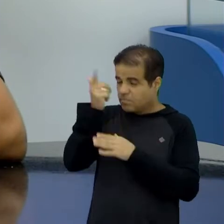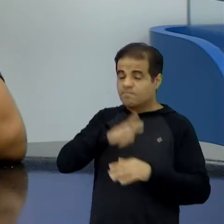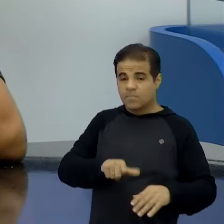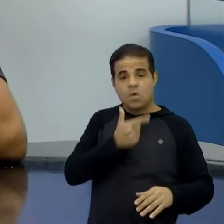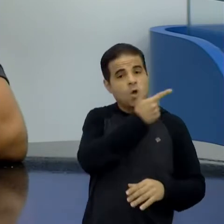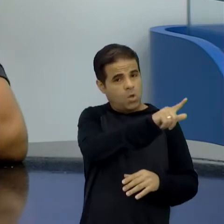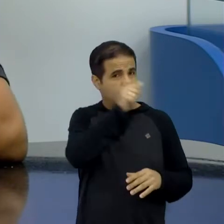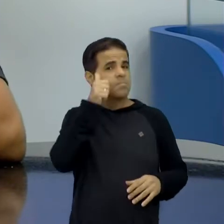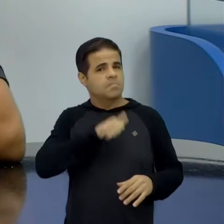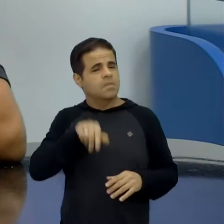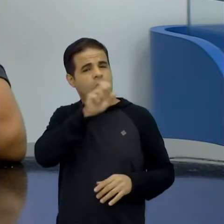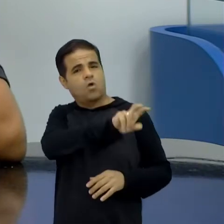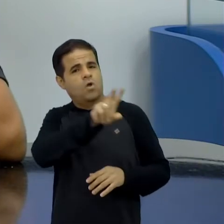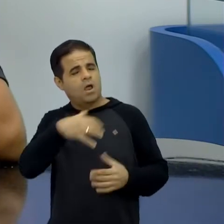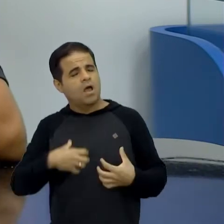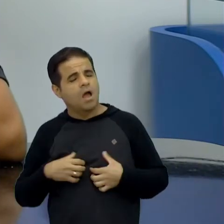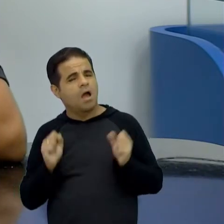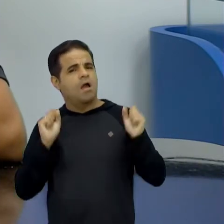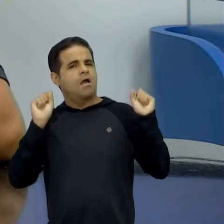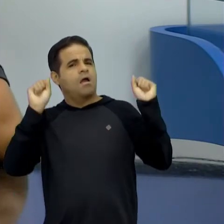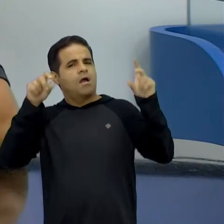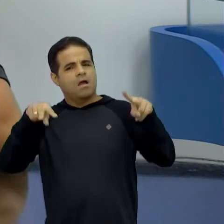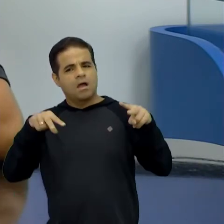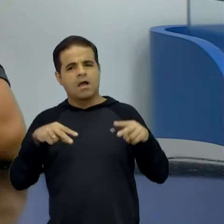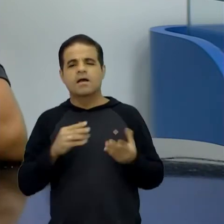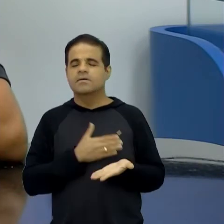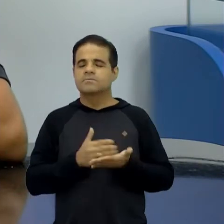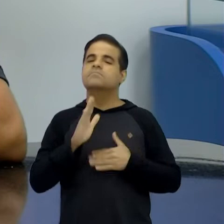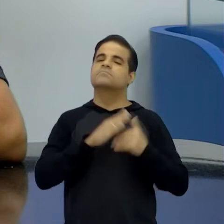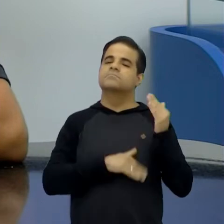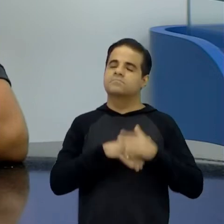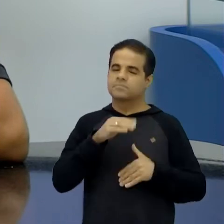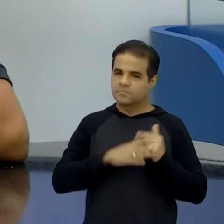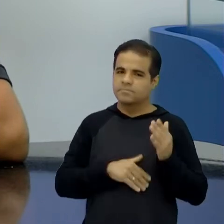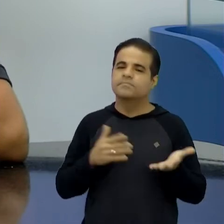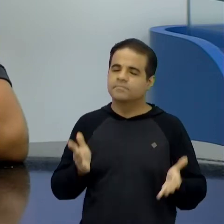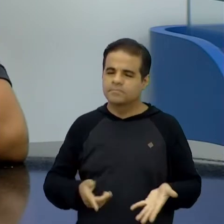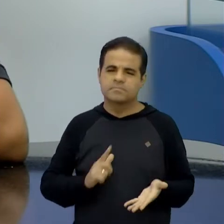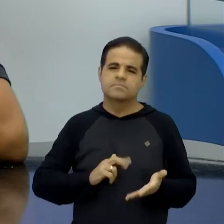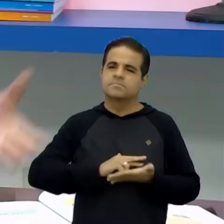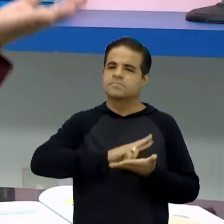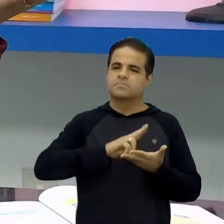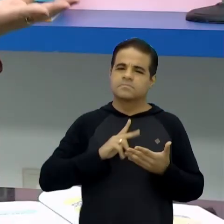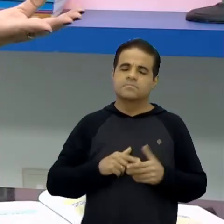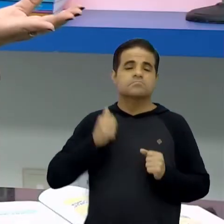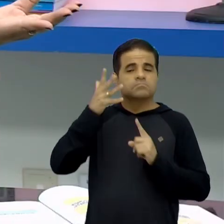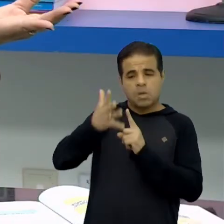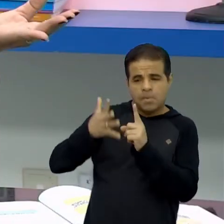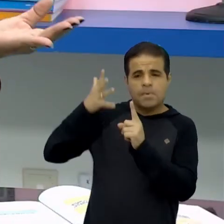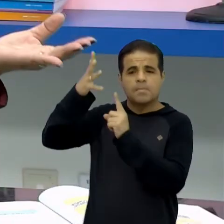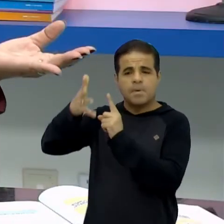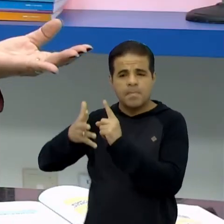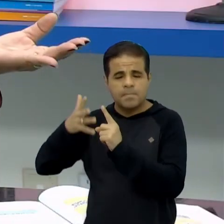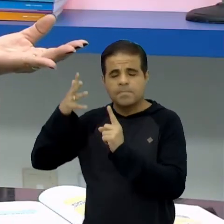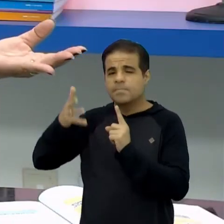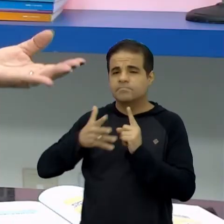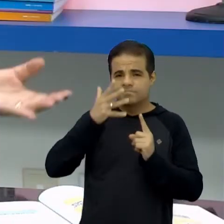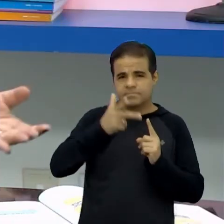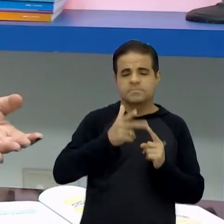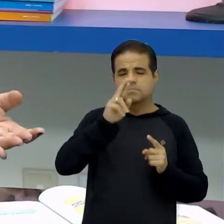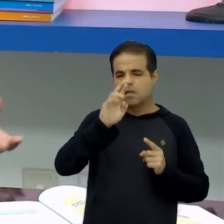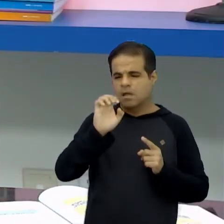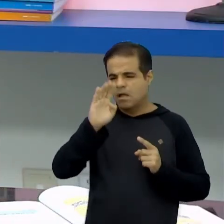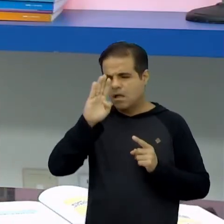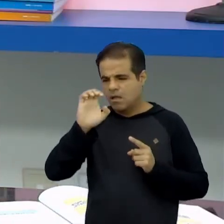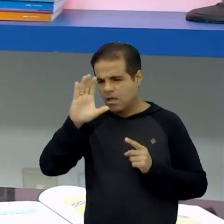outras meninas negras olharam e se viram ali. Se né? viram. E aí começaram a praticar. E hoje a gente tem aí várias. E era o discurso mesmo, foi o discurso da Rebeca,